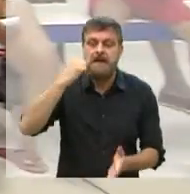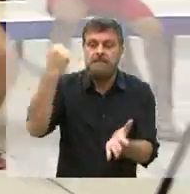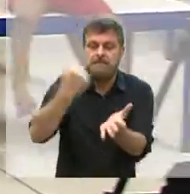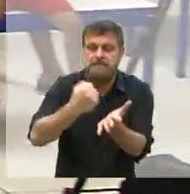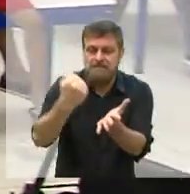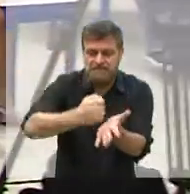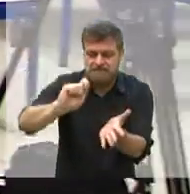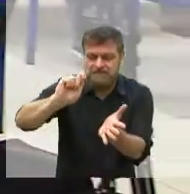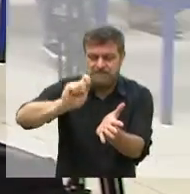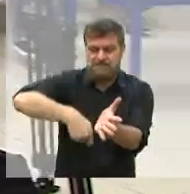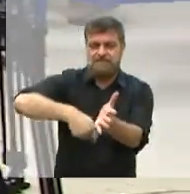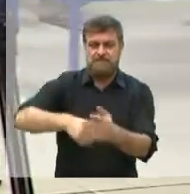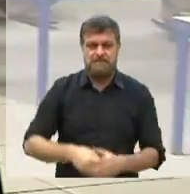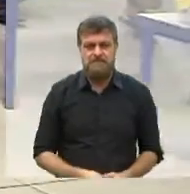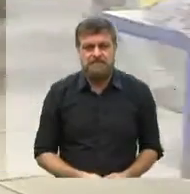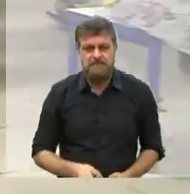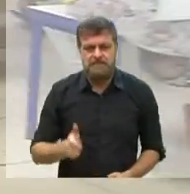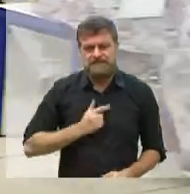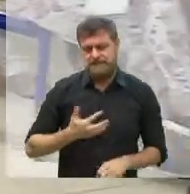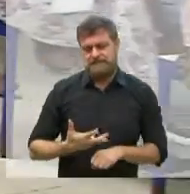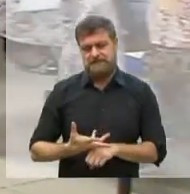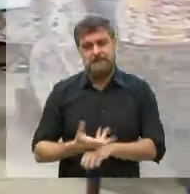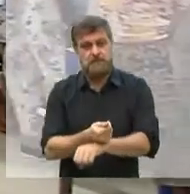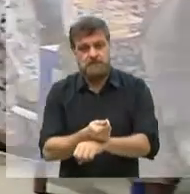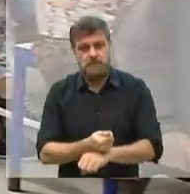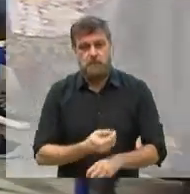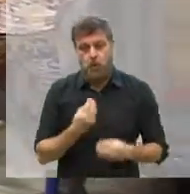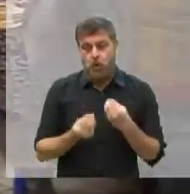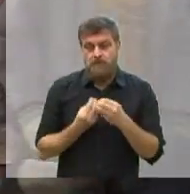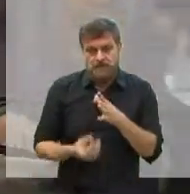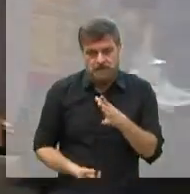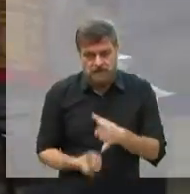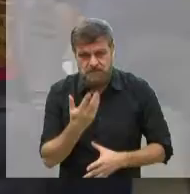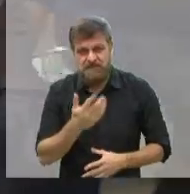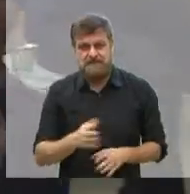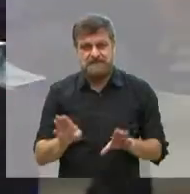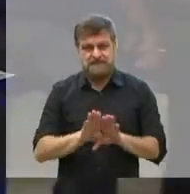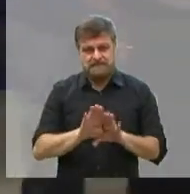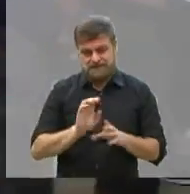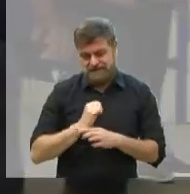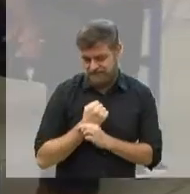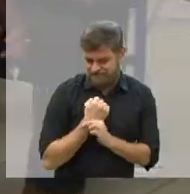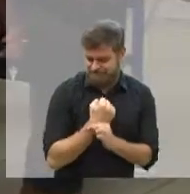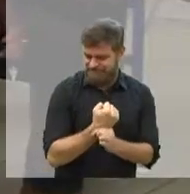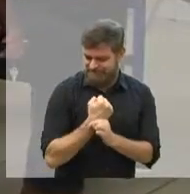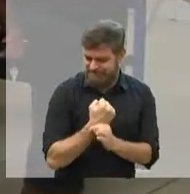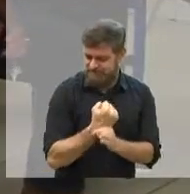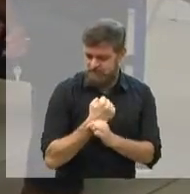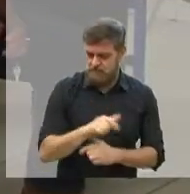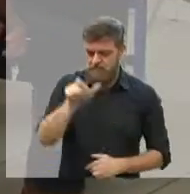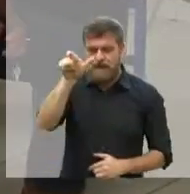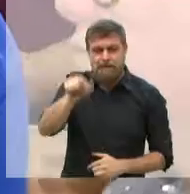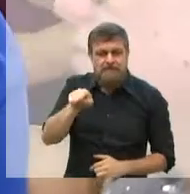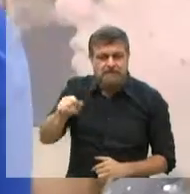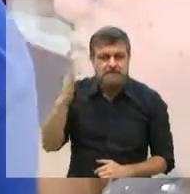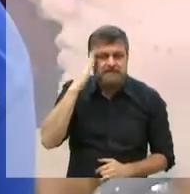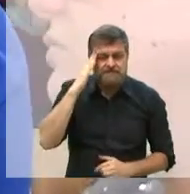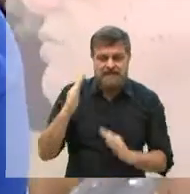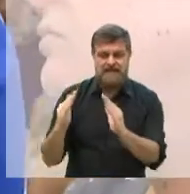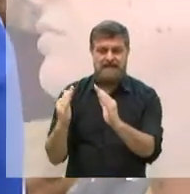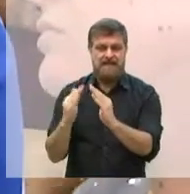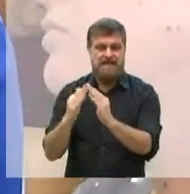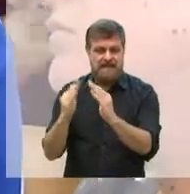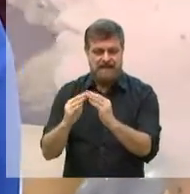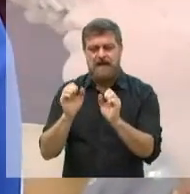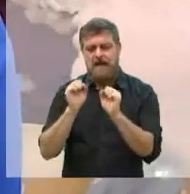tendência também, mas é maravilhoso como isso acontece, a segurança que dá, a garantia de que aquela pessoa